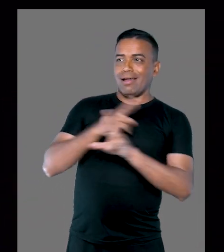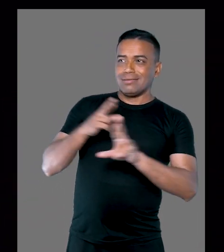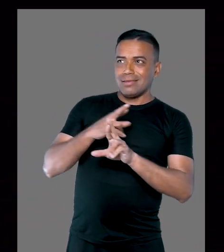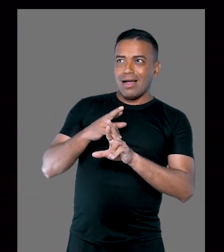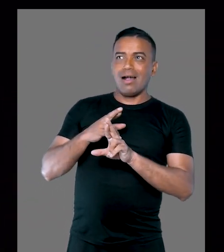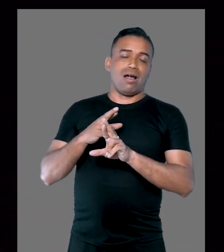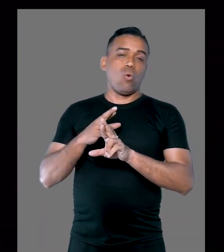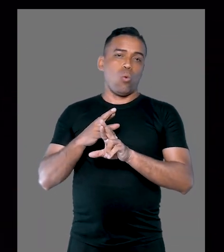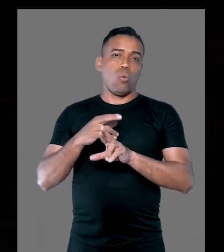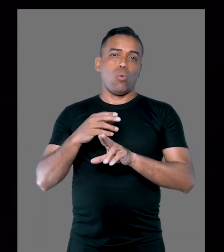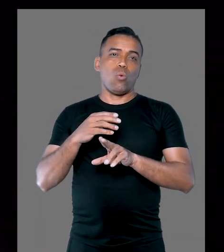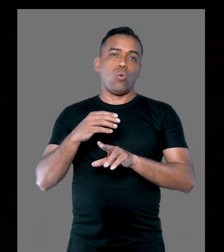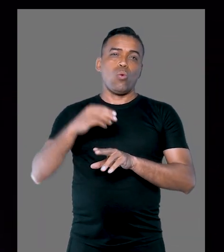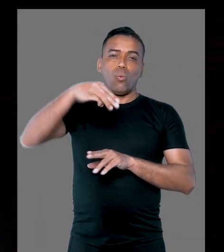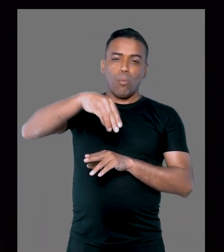E